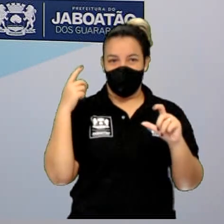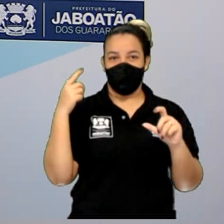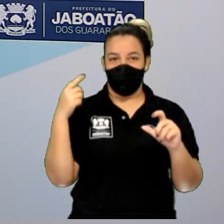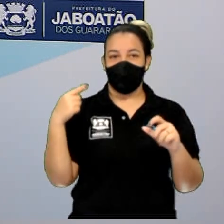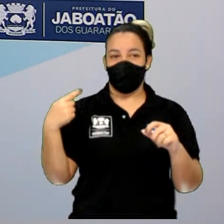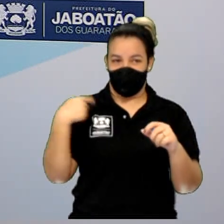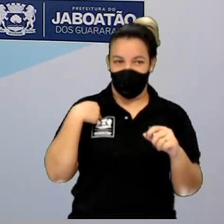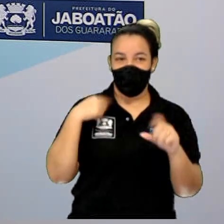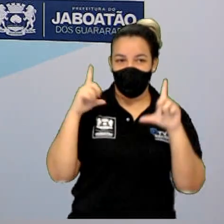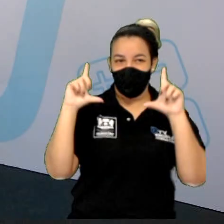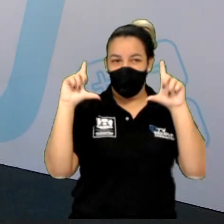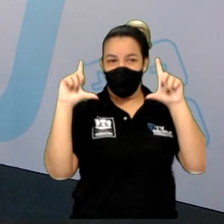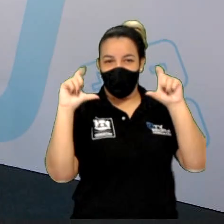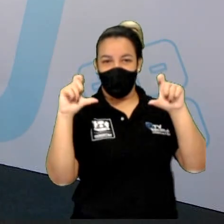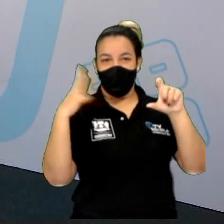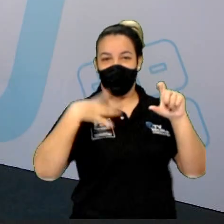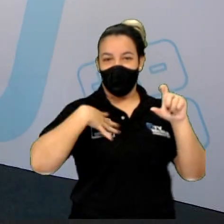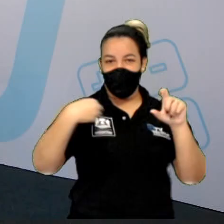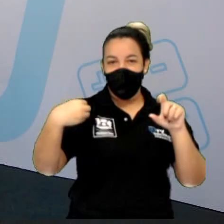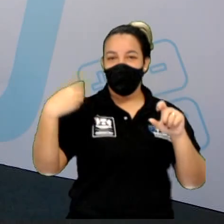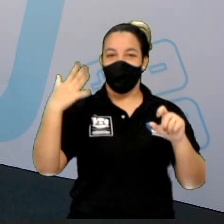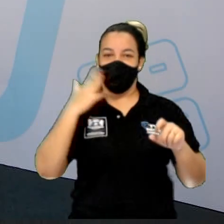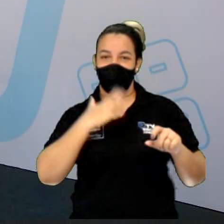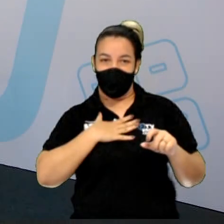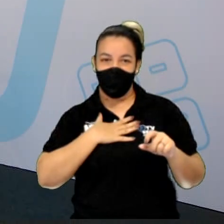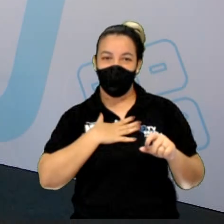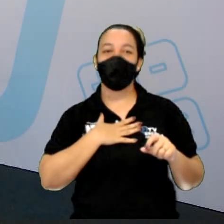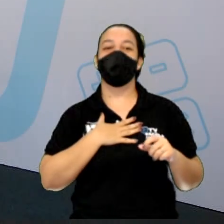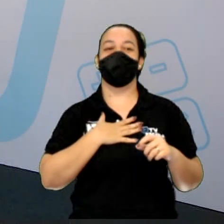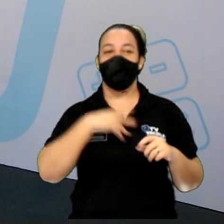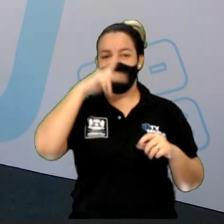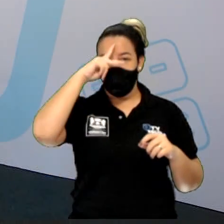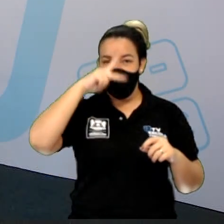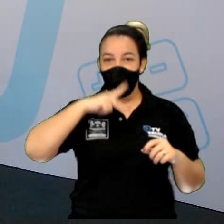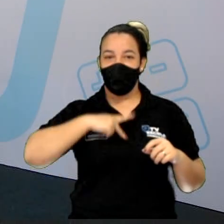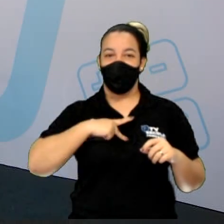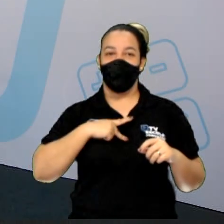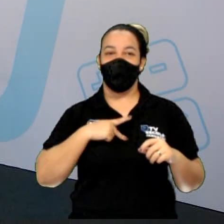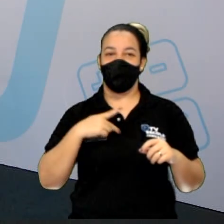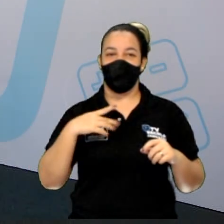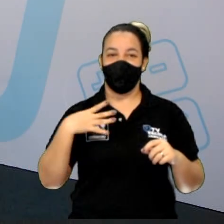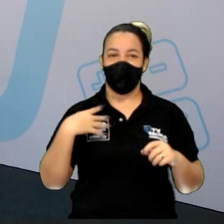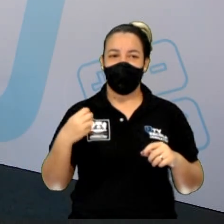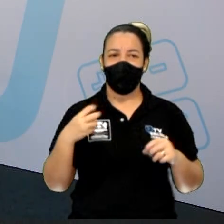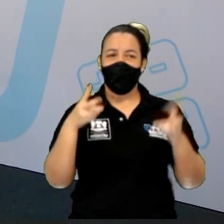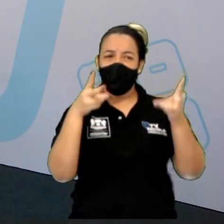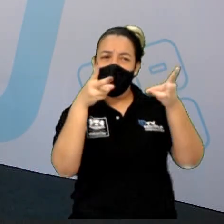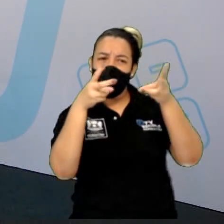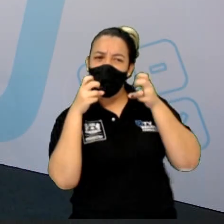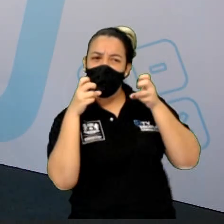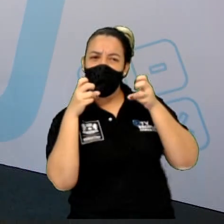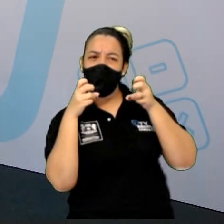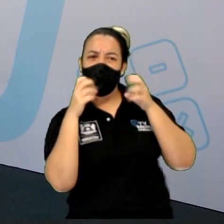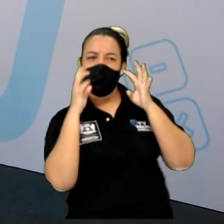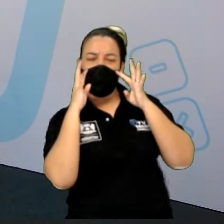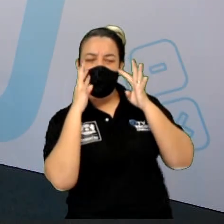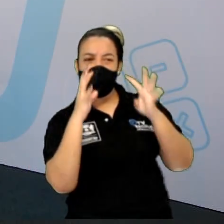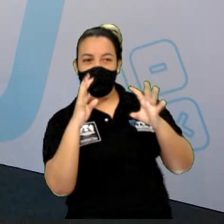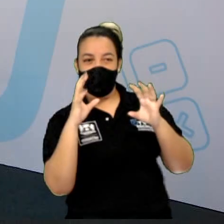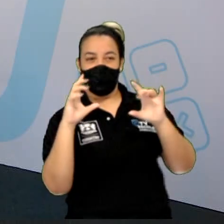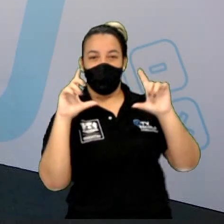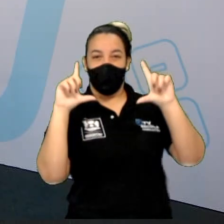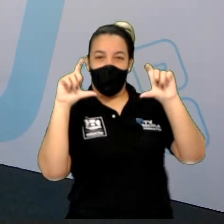eu, porque é meu filho. É um arquivo pessoal. Então, o que foi que me chamou a atenção? A questão